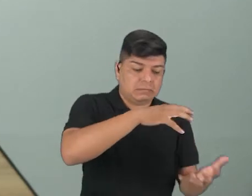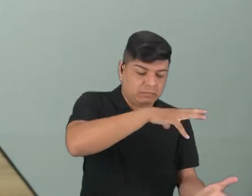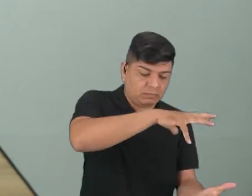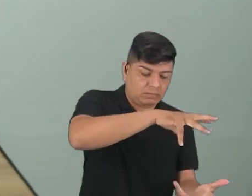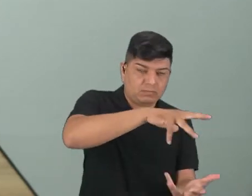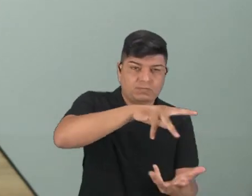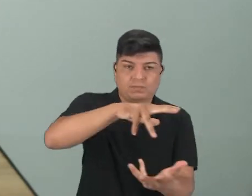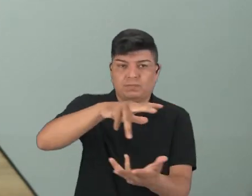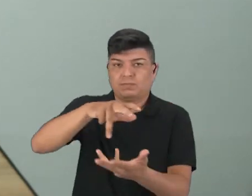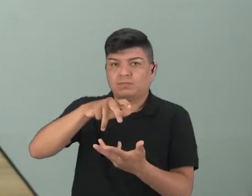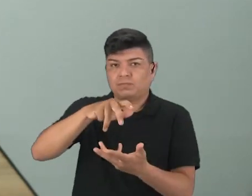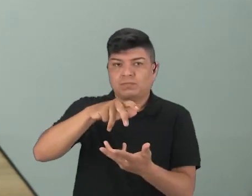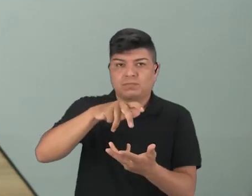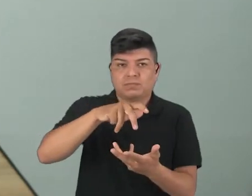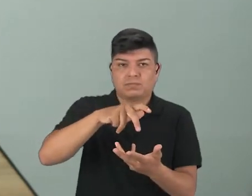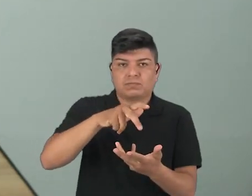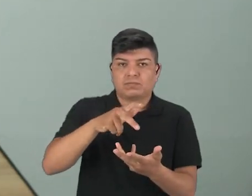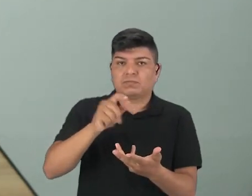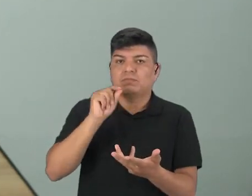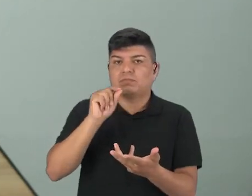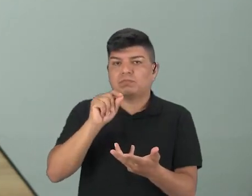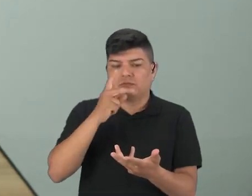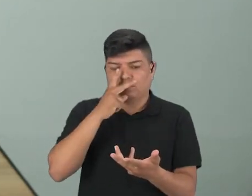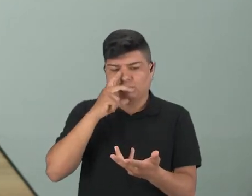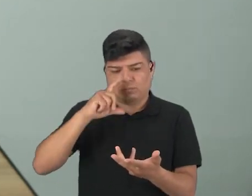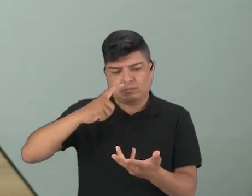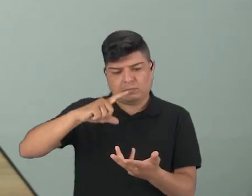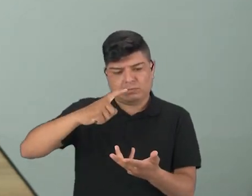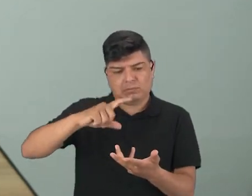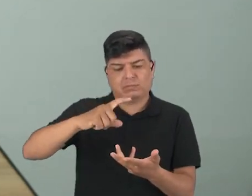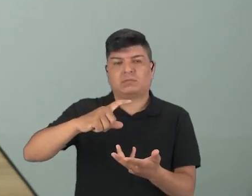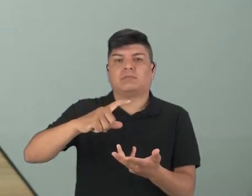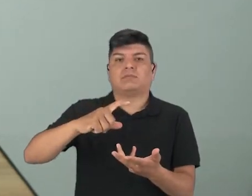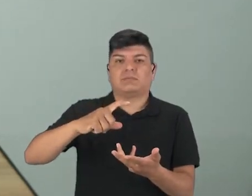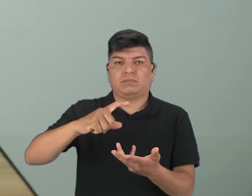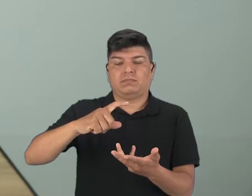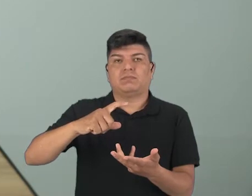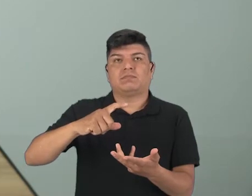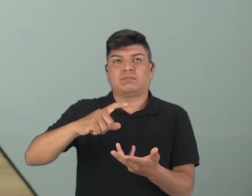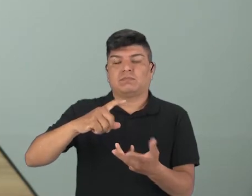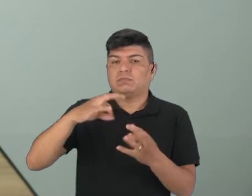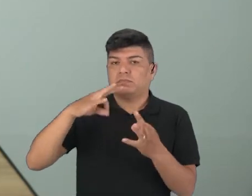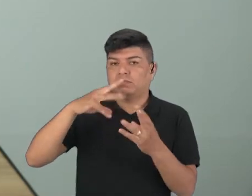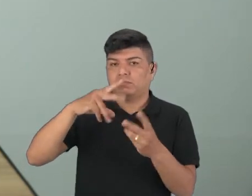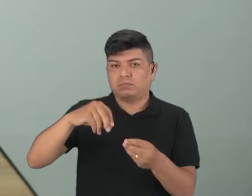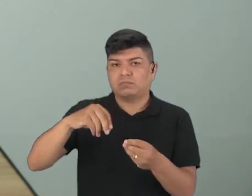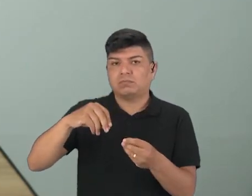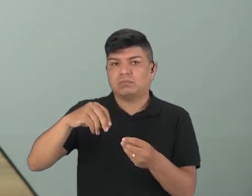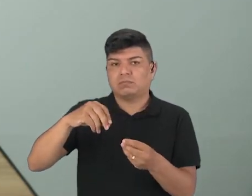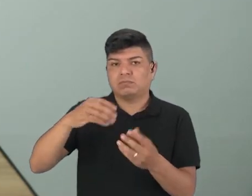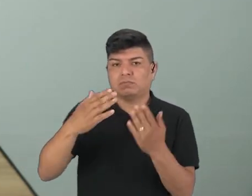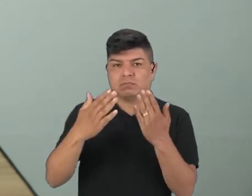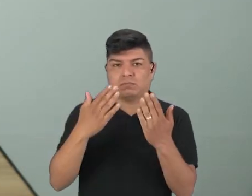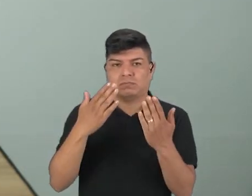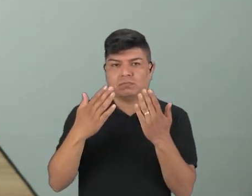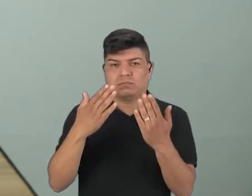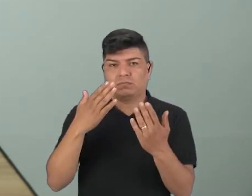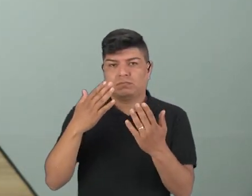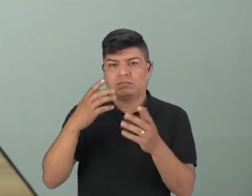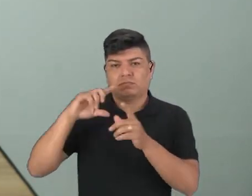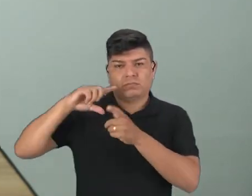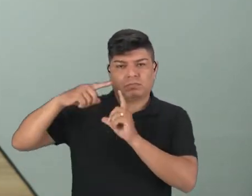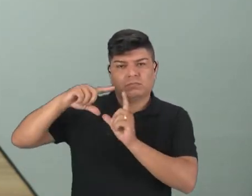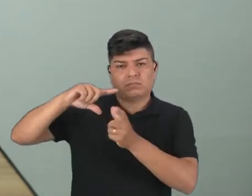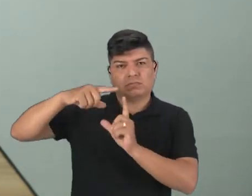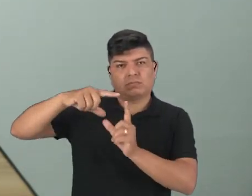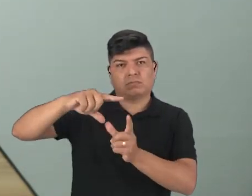mundo, há sempre uma forma, não é verdade? Então, tudo nós podemos comparar com